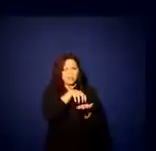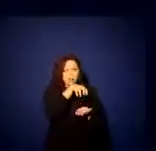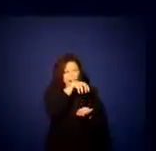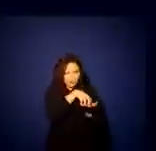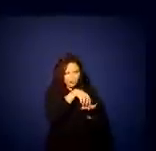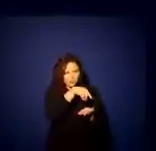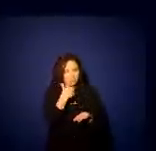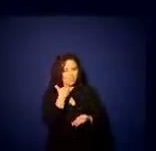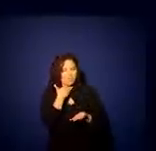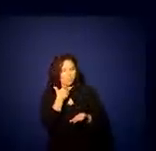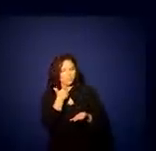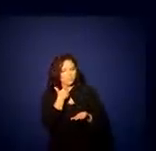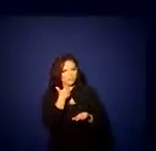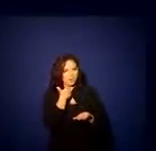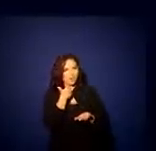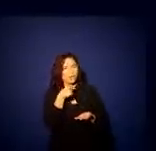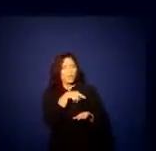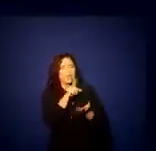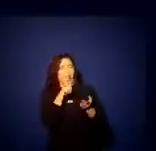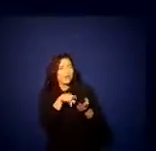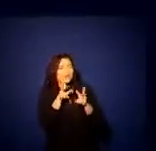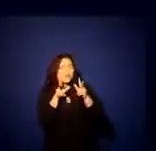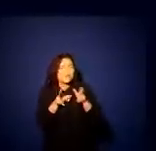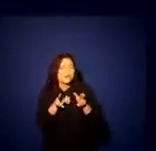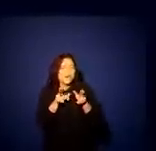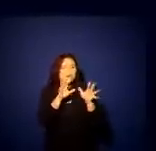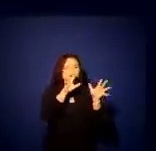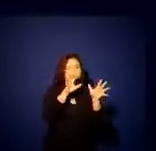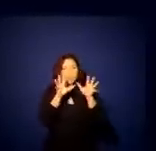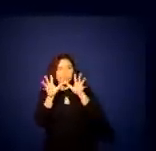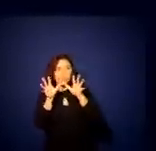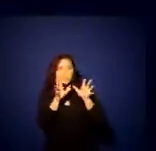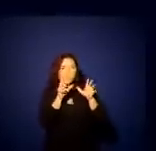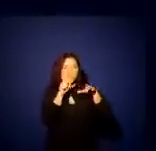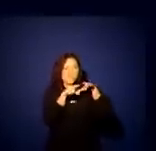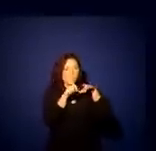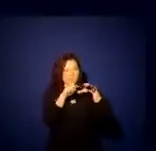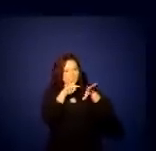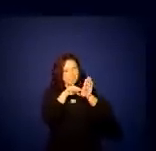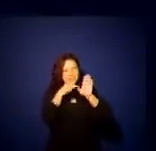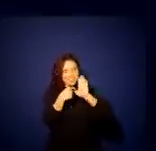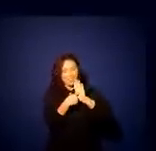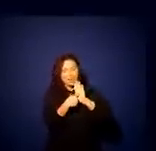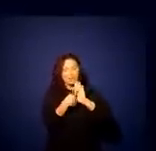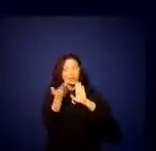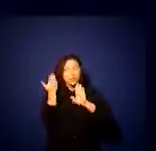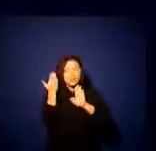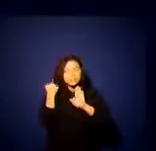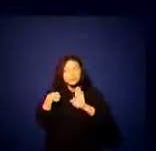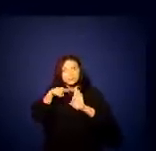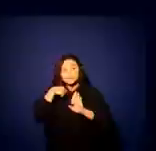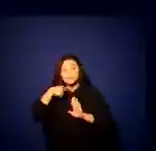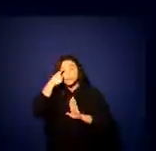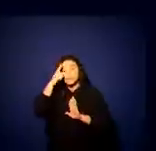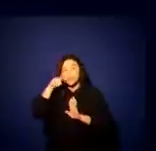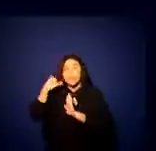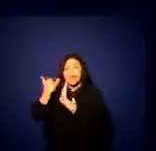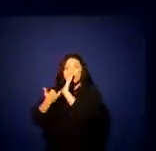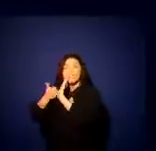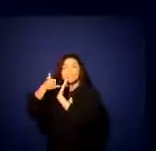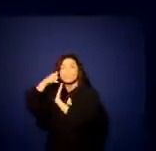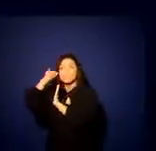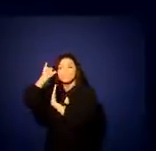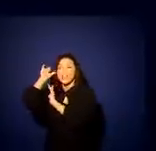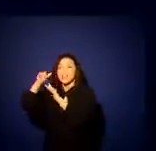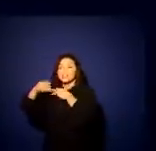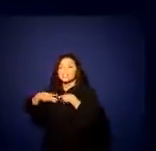fazenda e agora virou já o banco central com você colocou esse movimento nos últimos dois meses do ano ele deixou